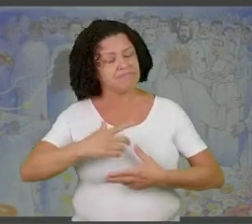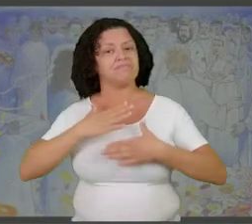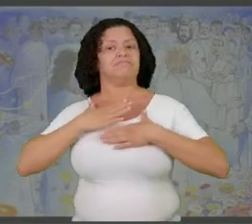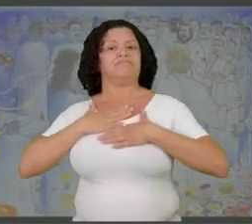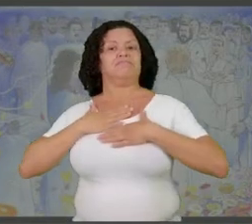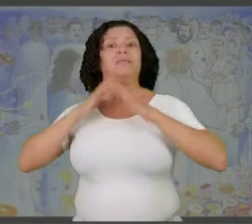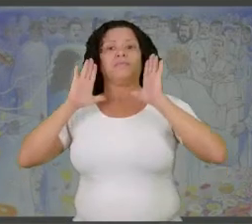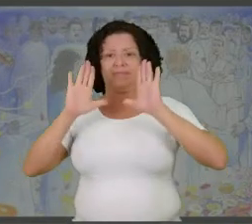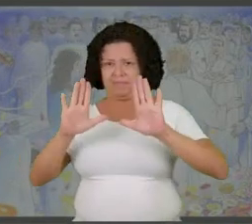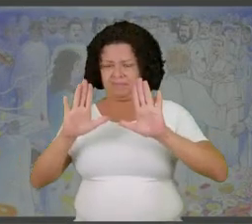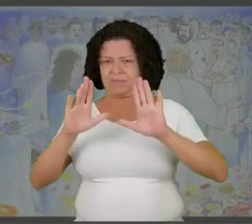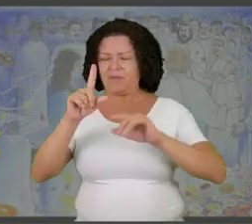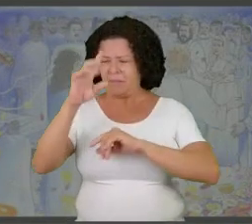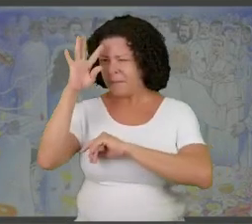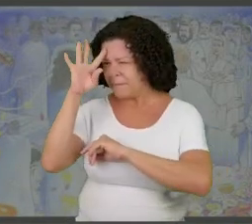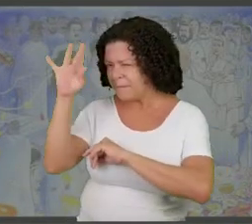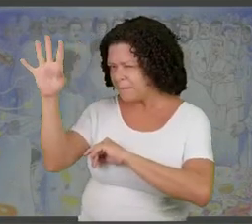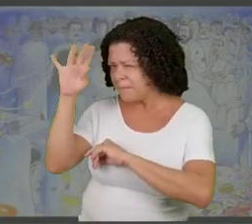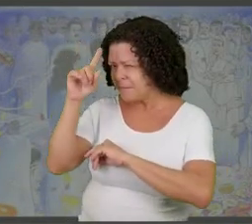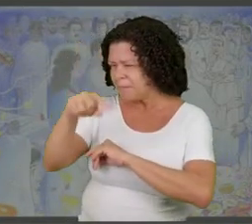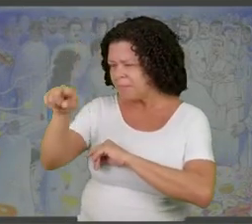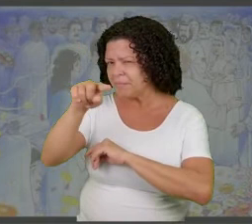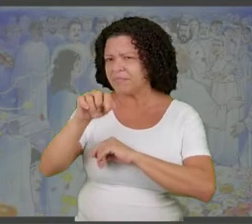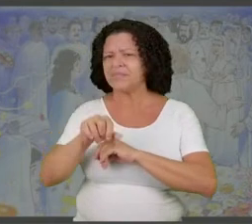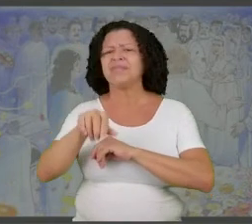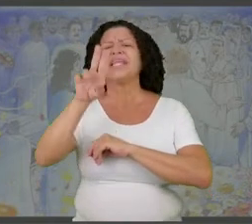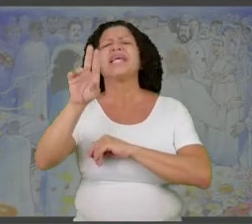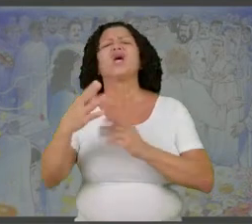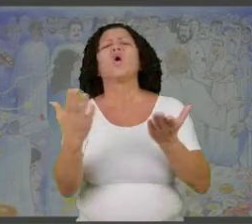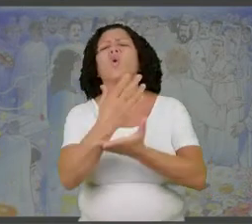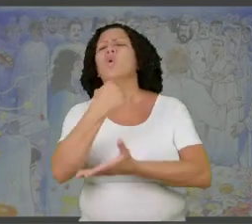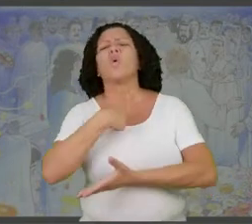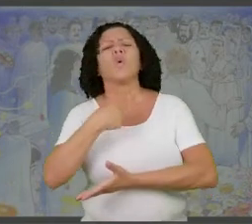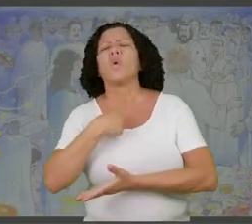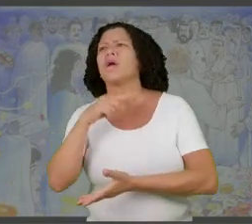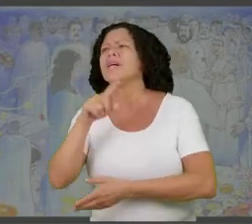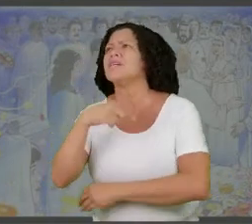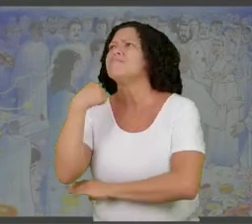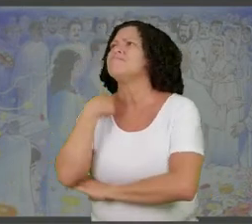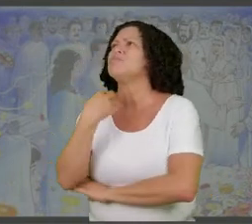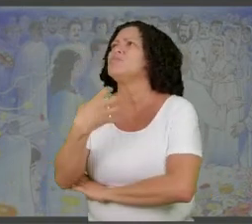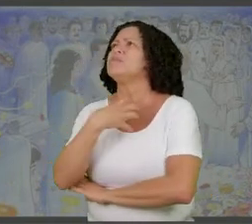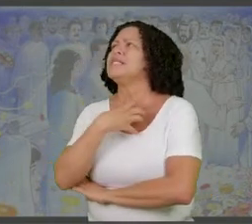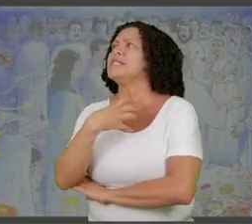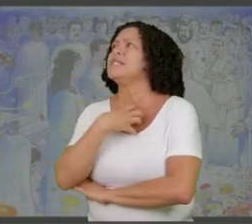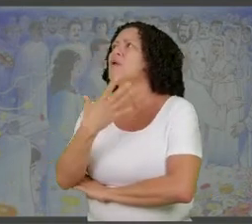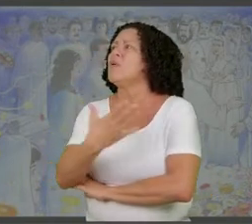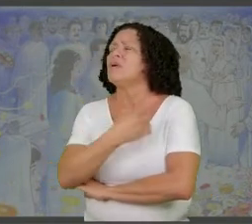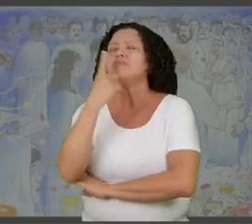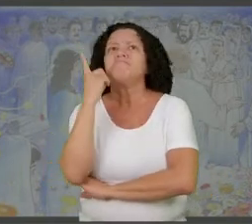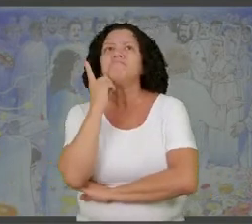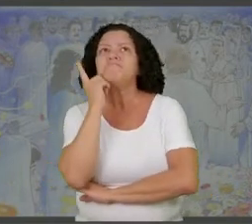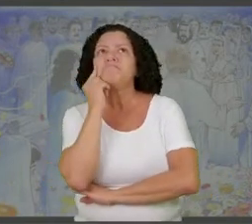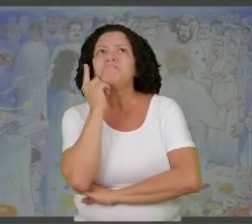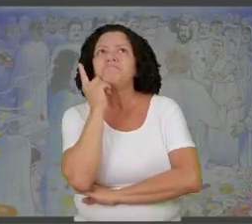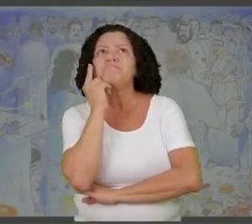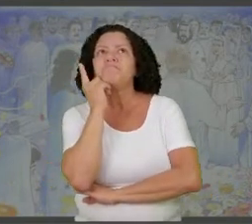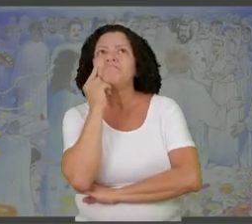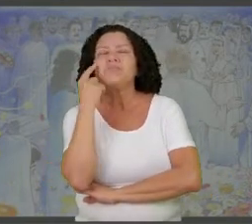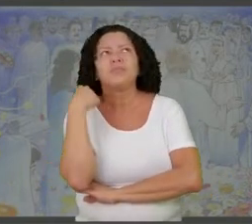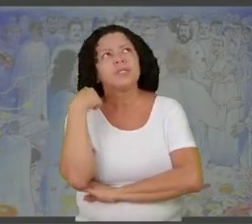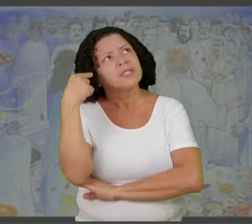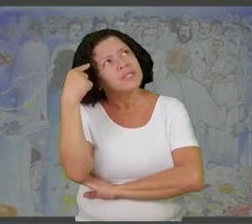pessoa. Então vamos fazer uma reflexão. Quem eu sou hoje? Né? Como eu me sinto? O que está no